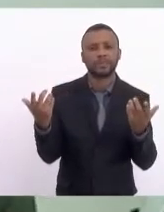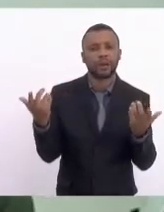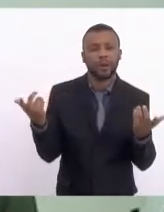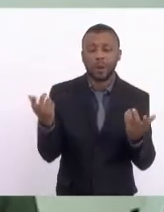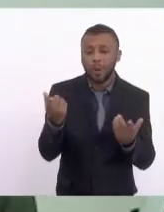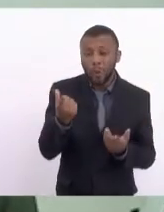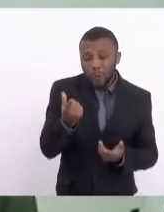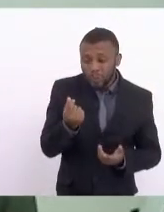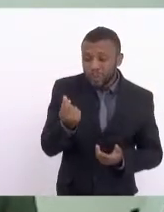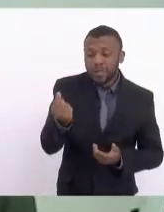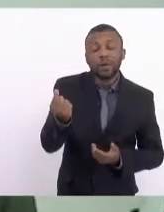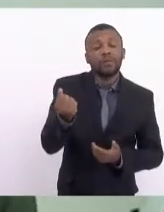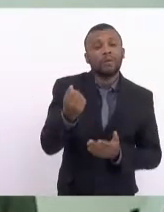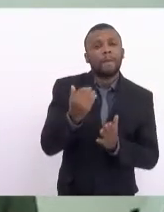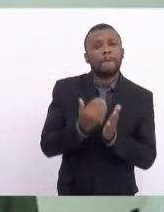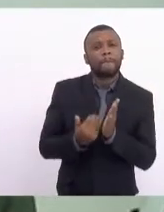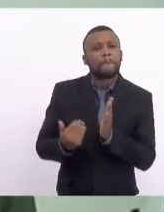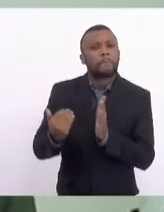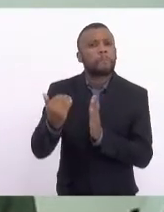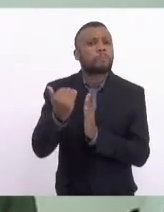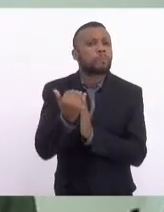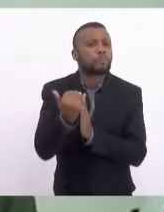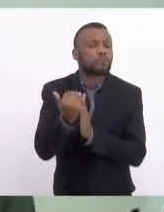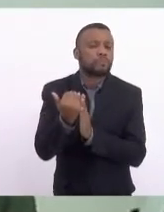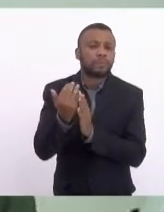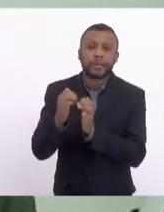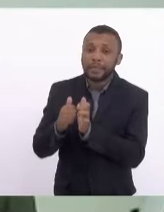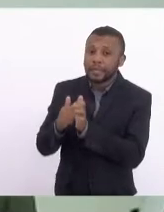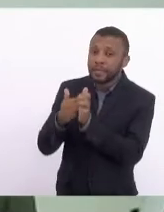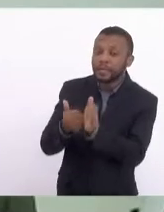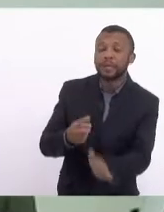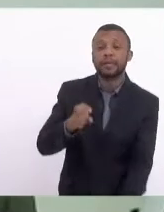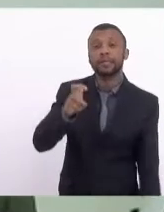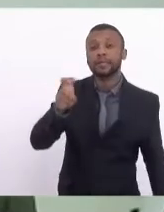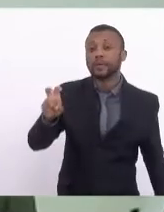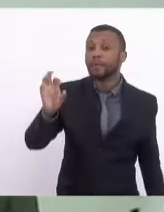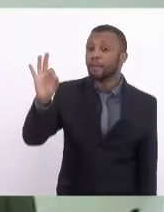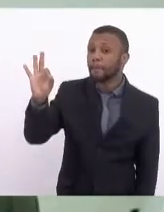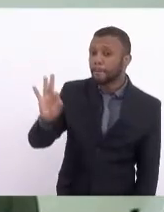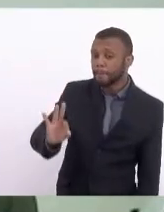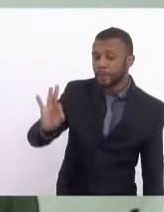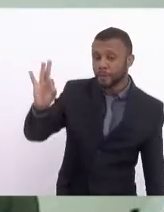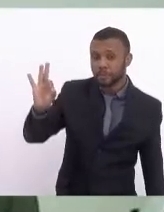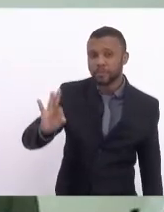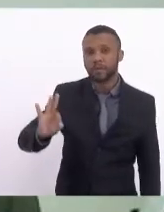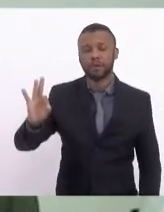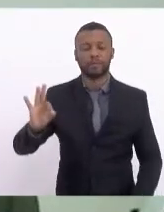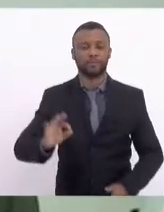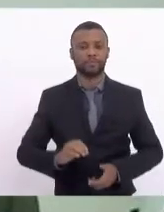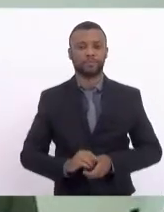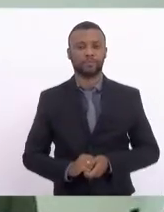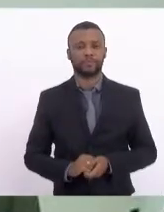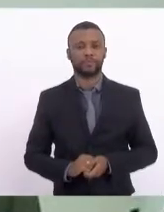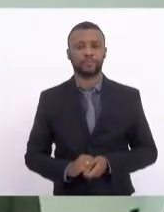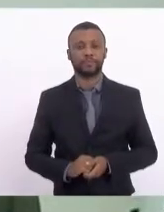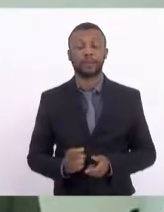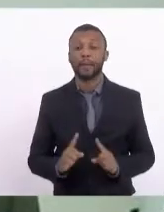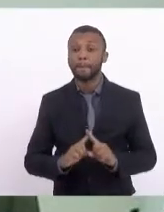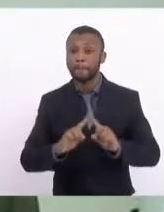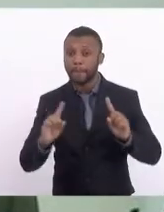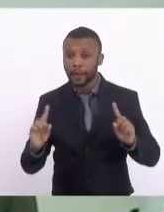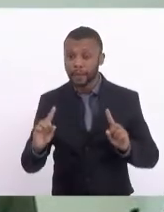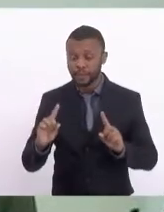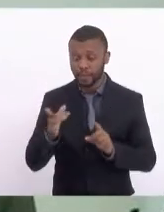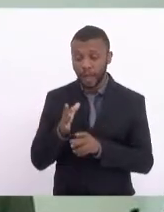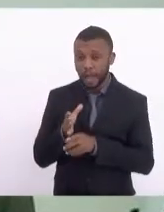ordem de 5 pontos percentuais. Ora, deputada Lucia, se a receita